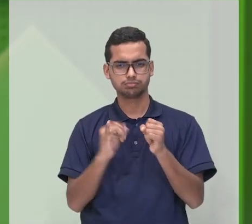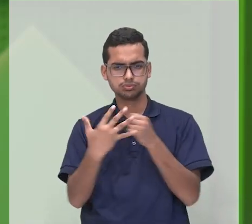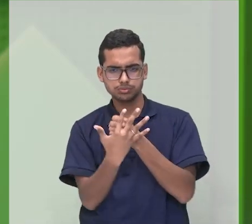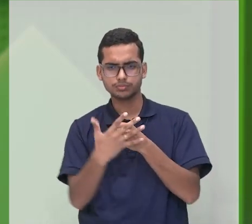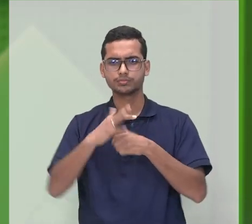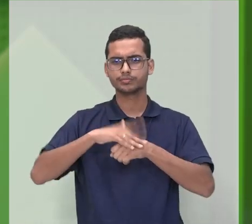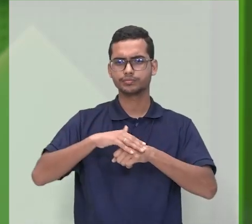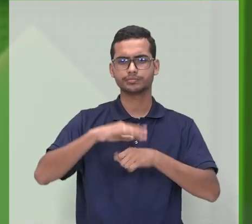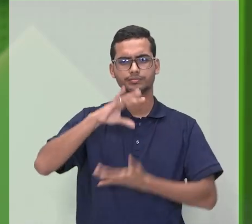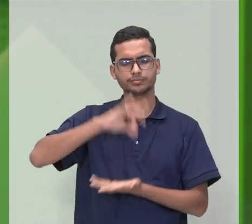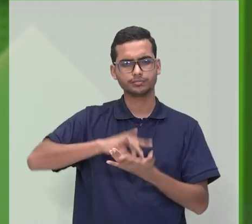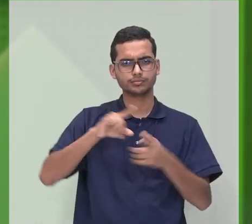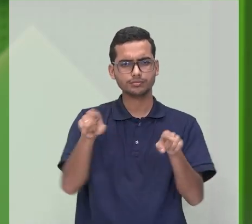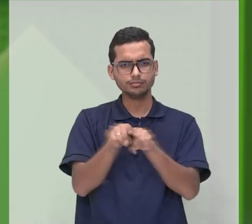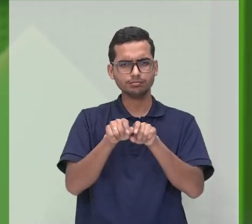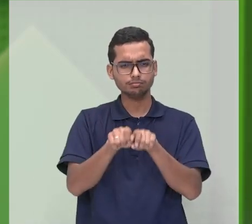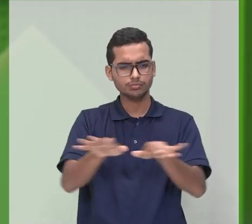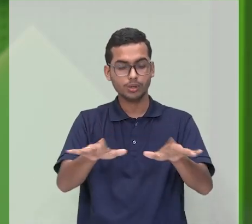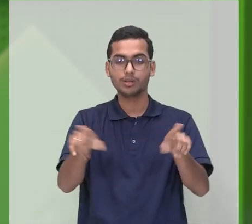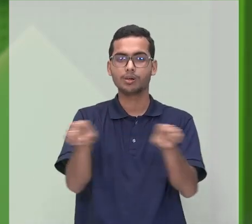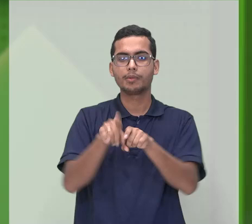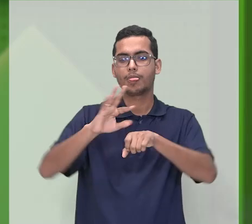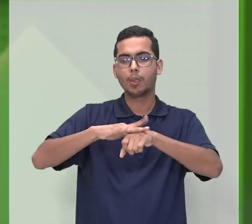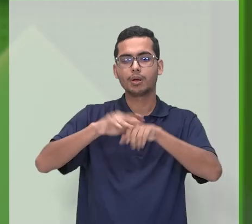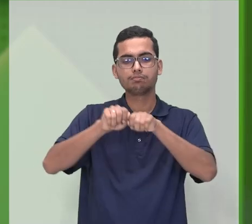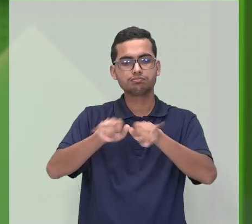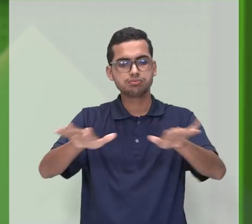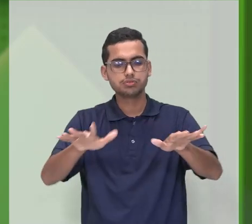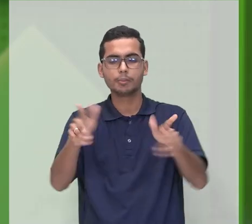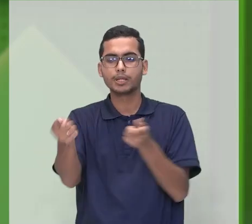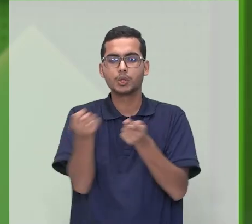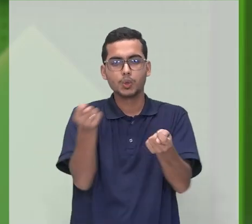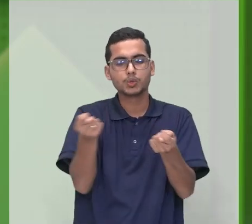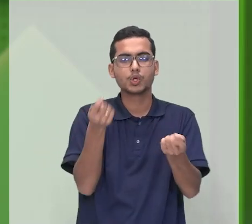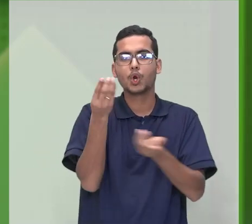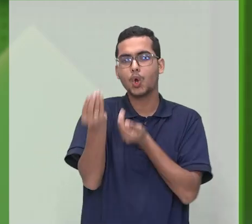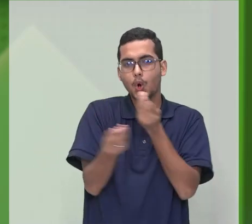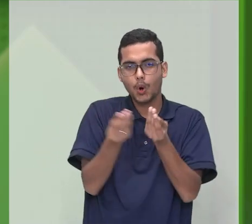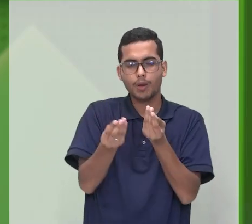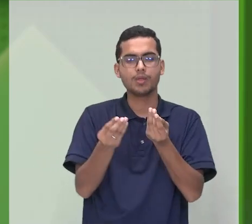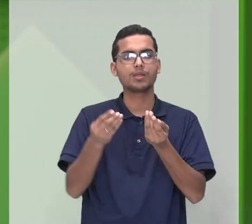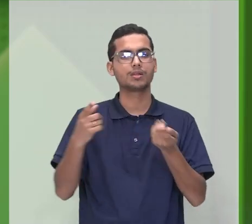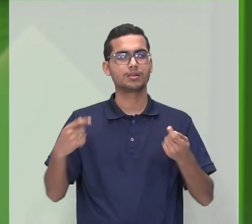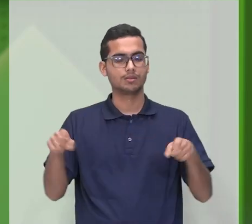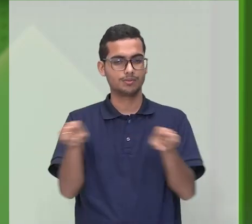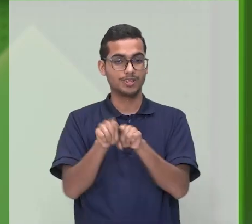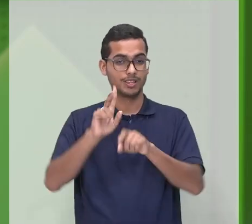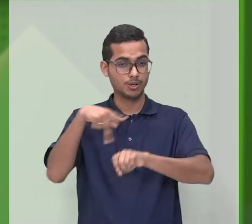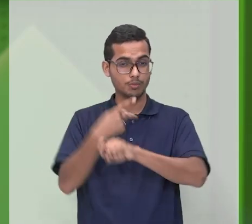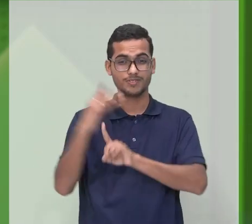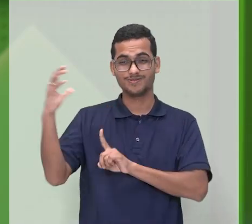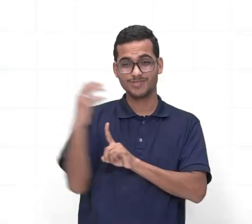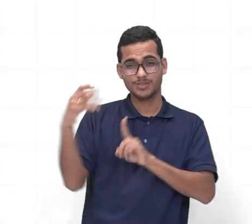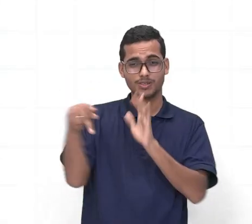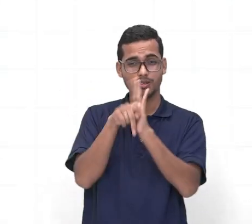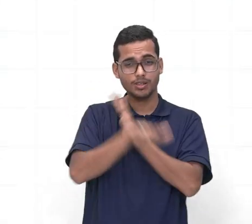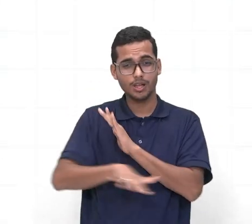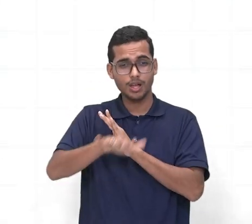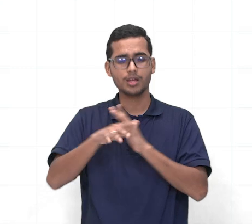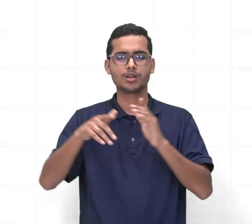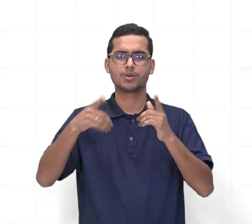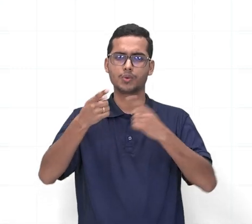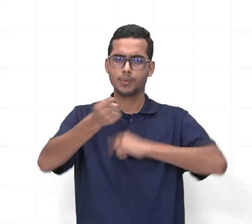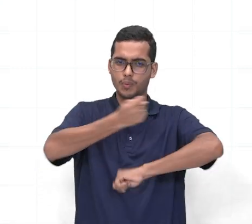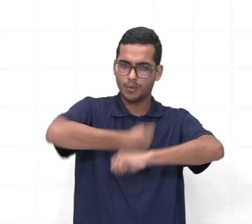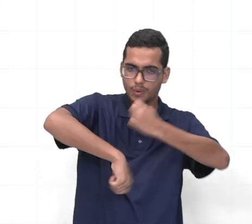nossa sociedade, né? Que perpassam aí aspectos econômicos. Nós vimos aí que durante o